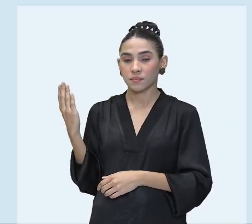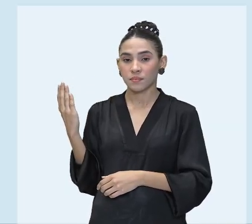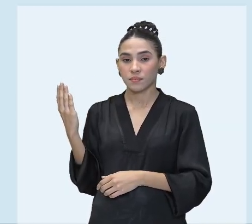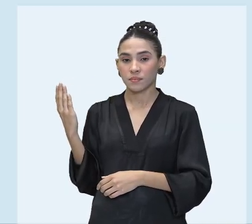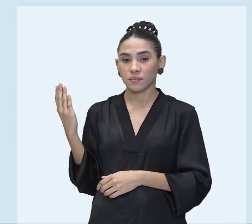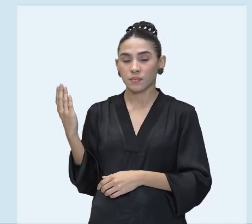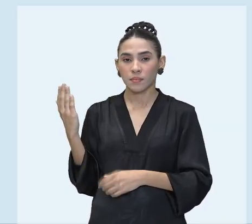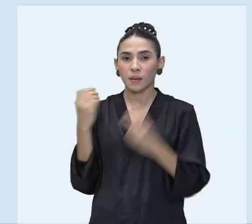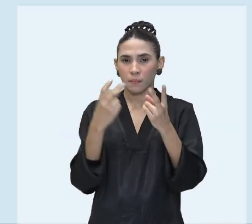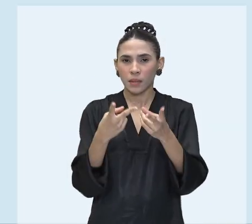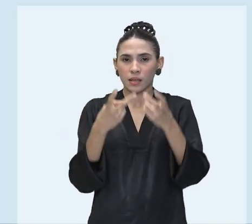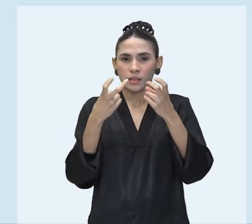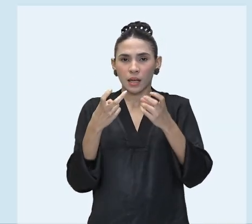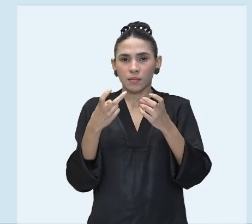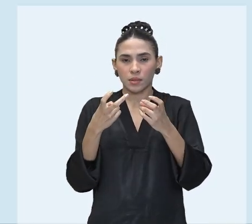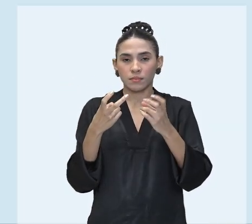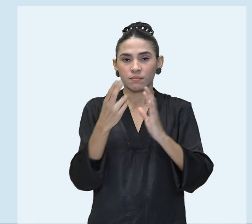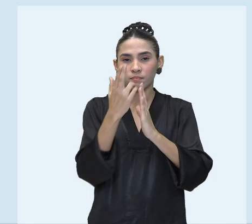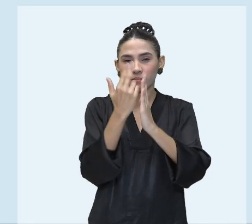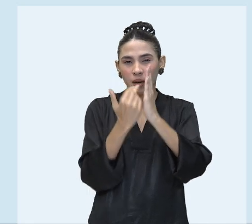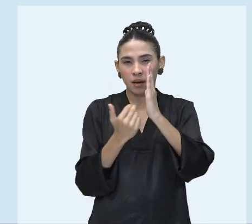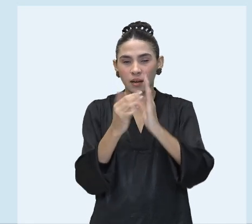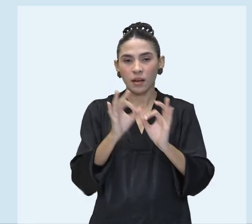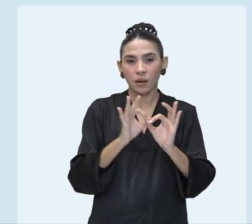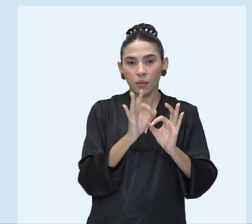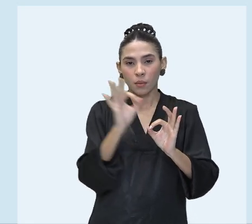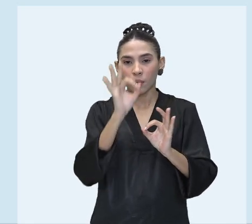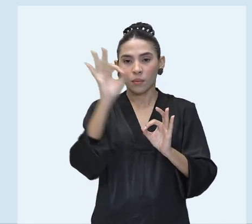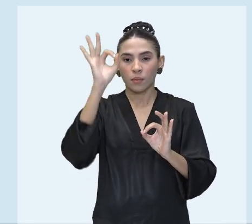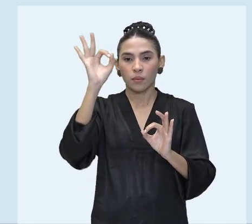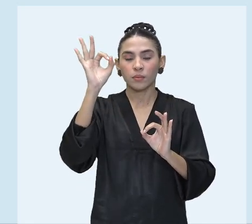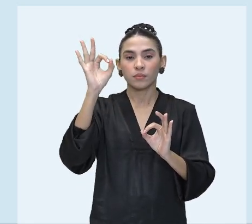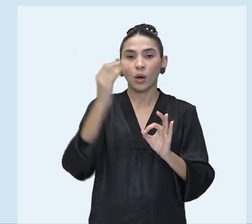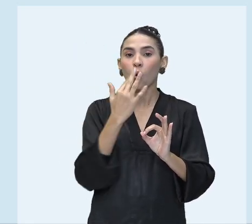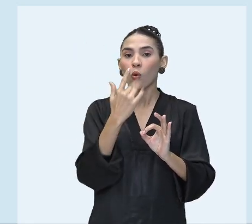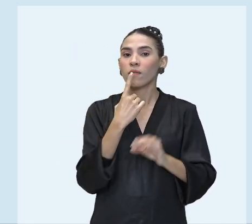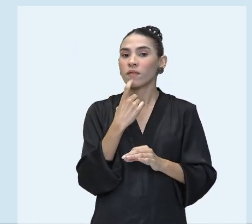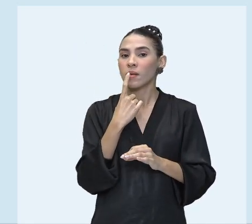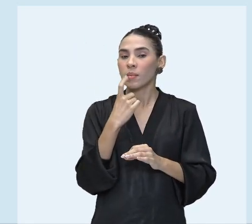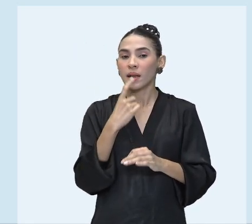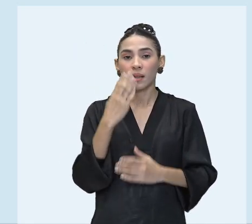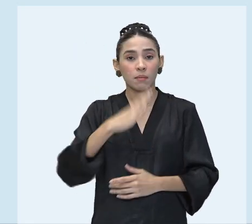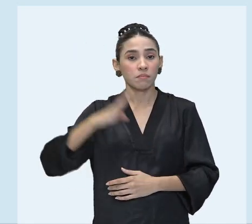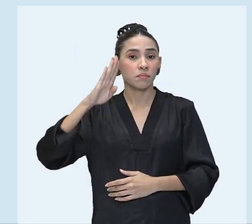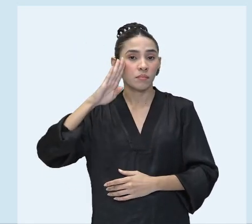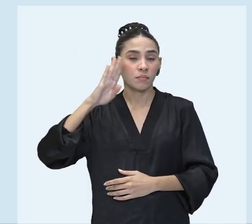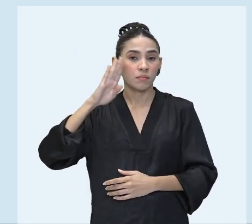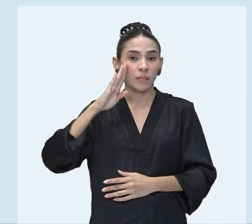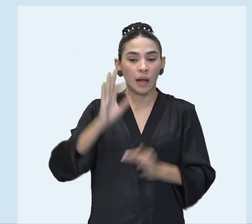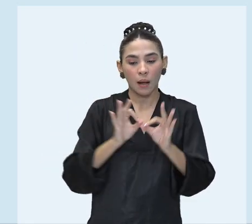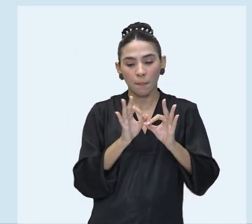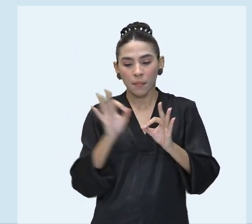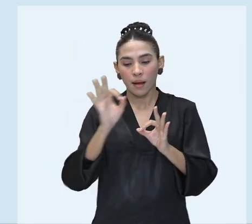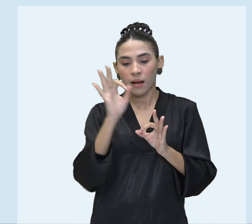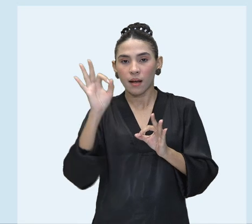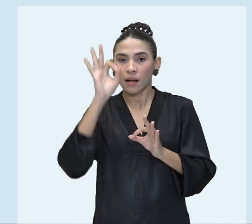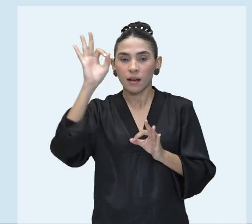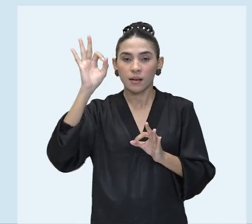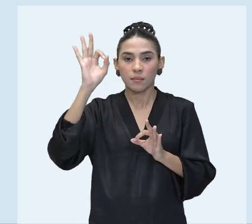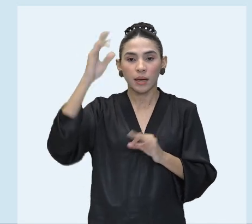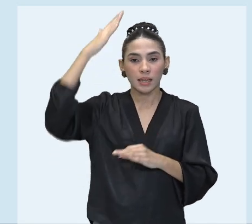Como vocês estão vendo aí na nossa linha vermelha, os soldados, né, os tenentes, fazendo o caminho do